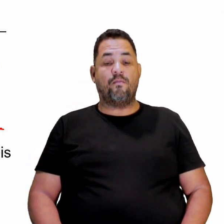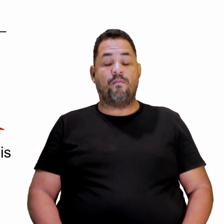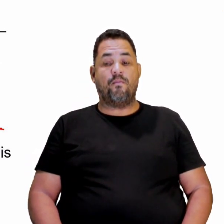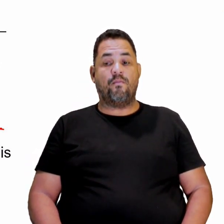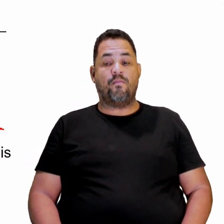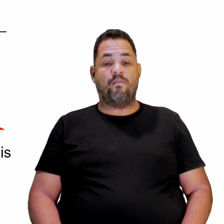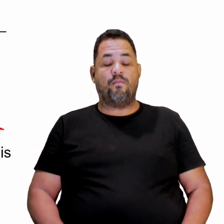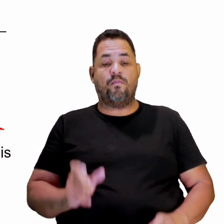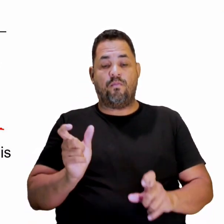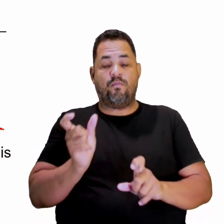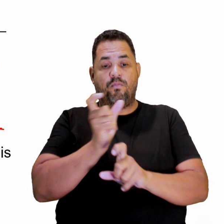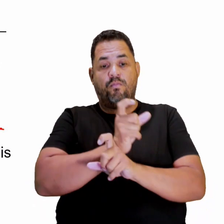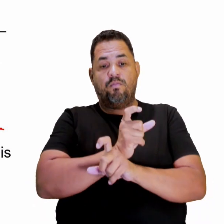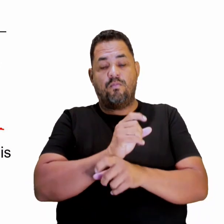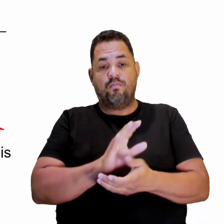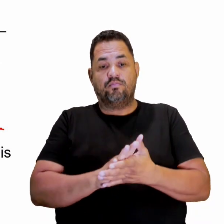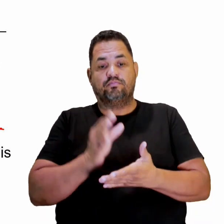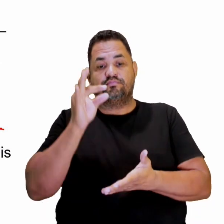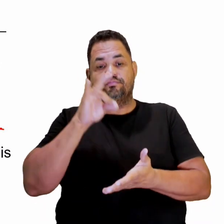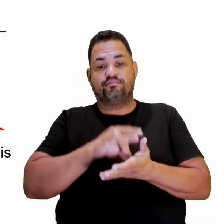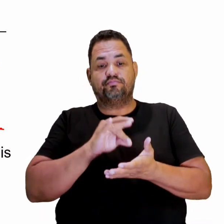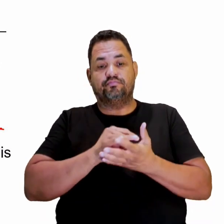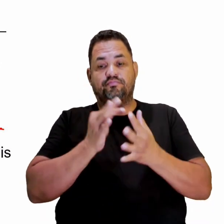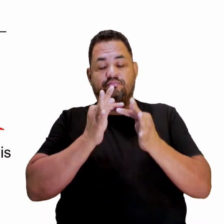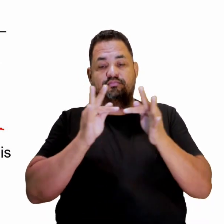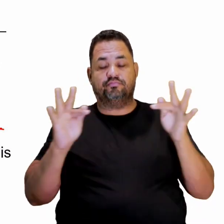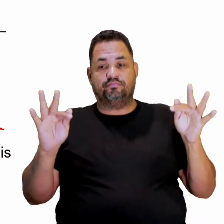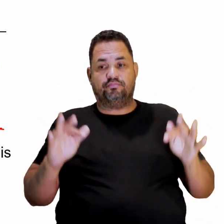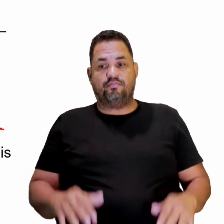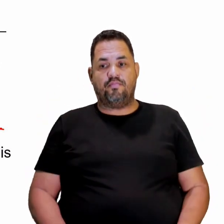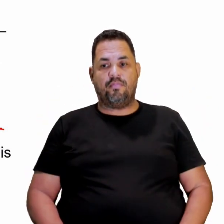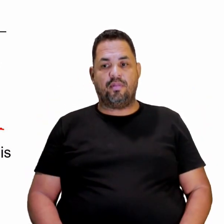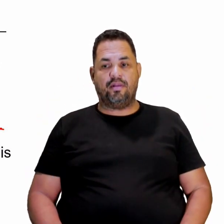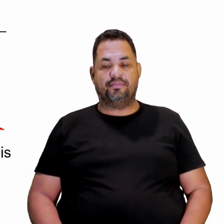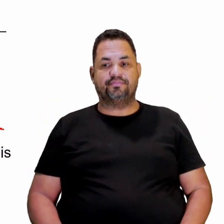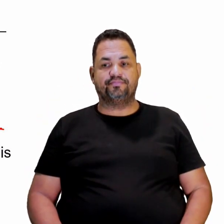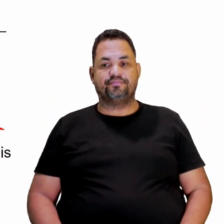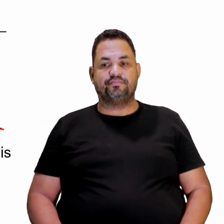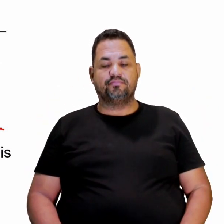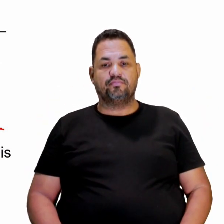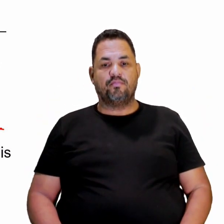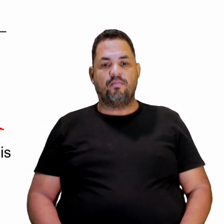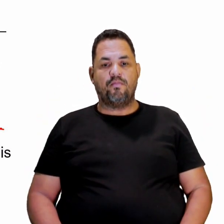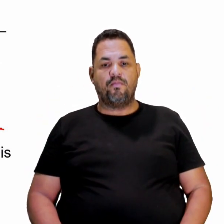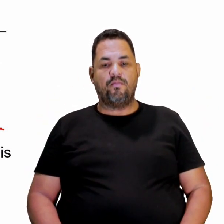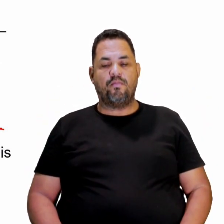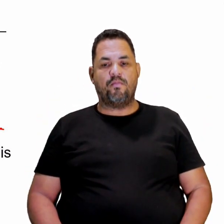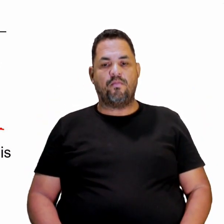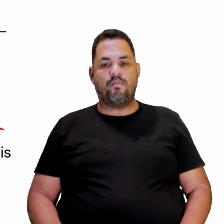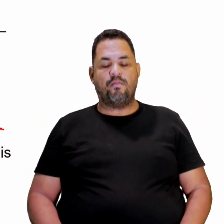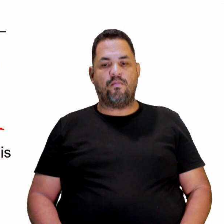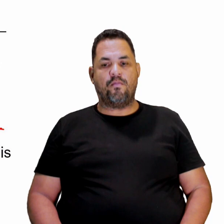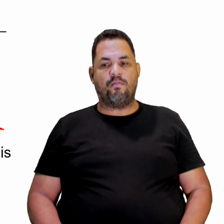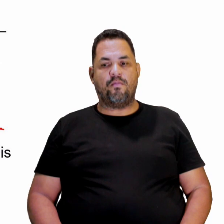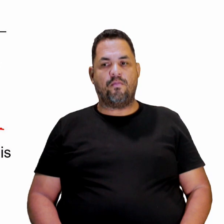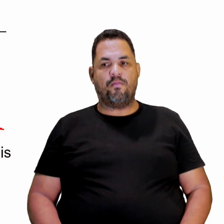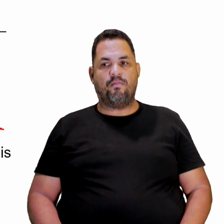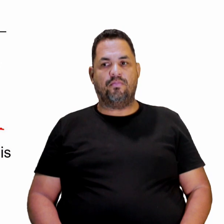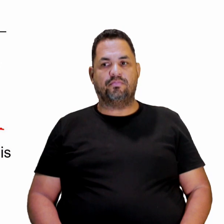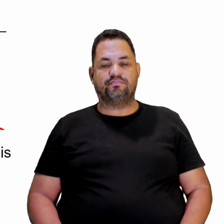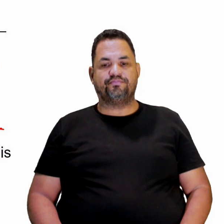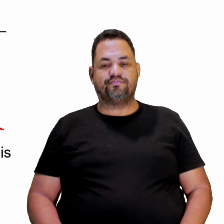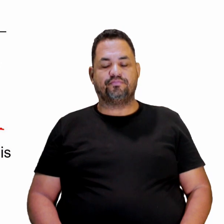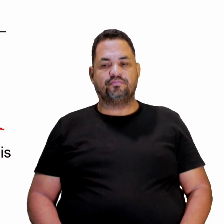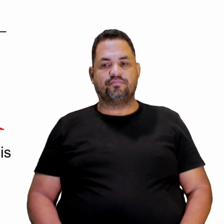colocar o will antes dele numa afirmação. A afirmação. The teacher will teach the present